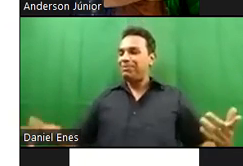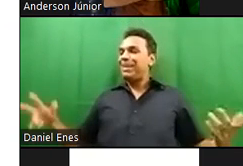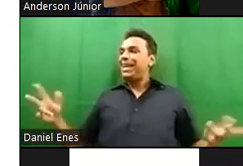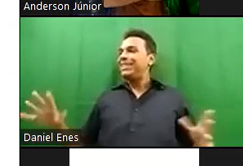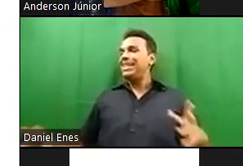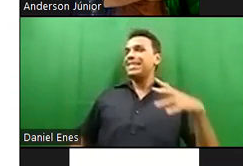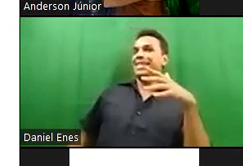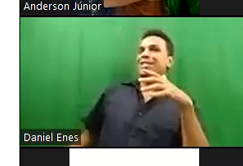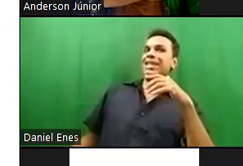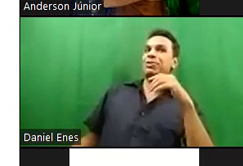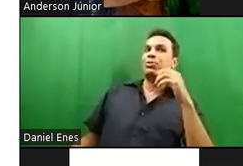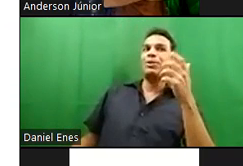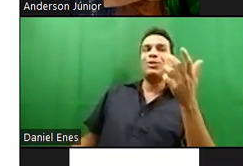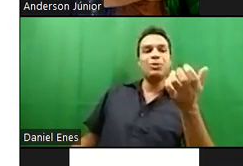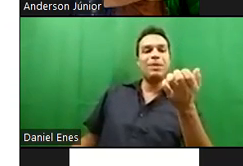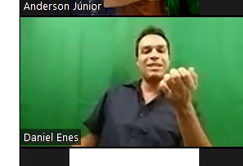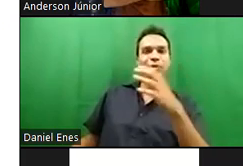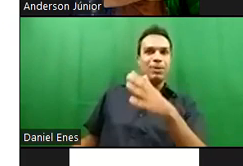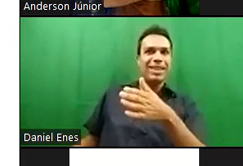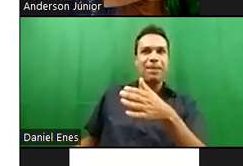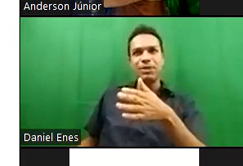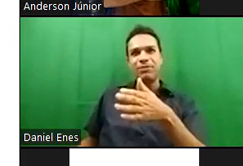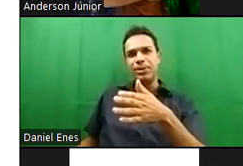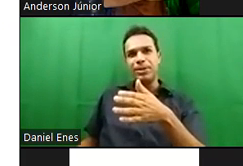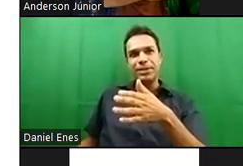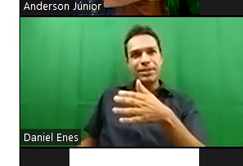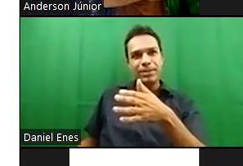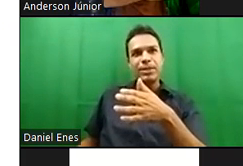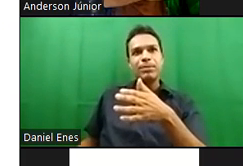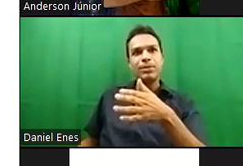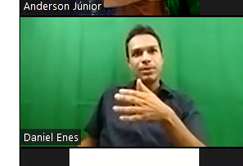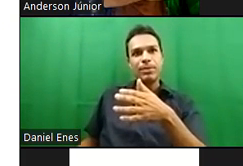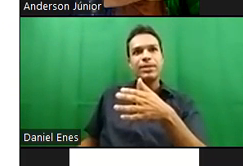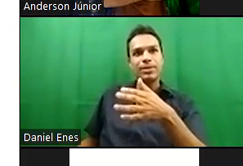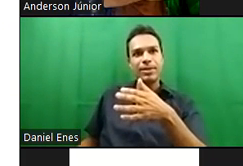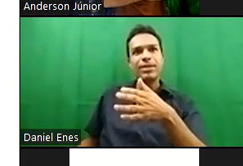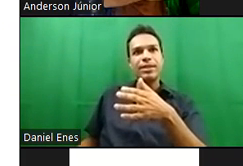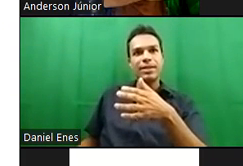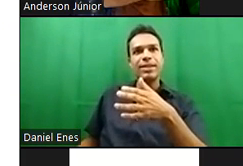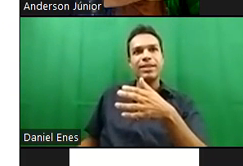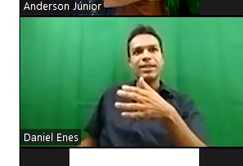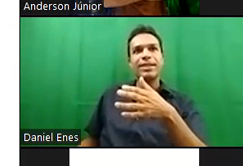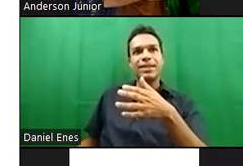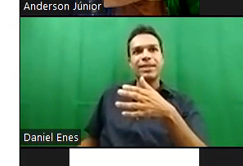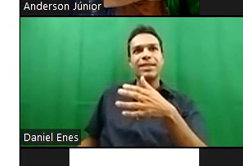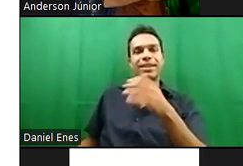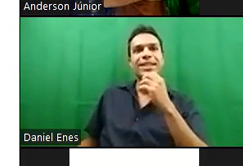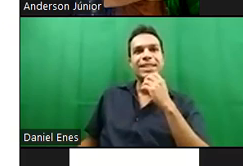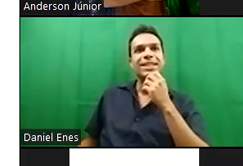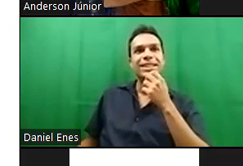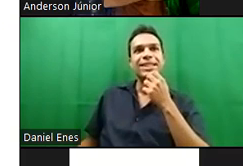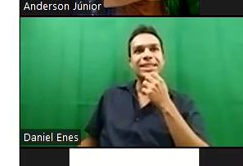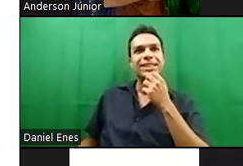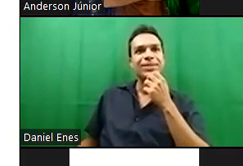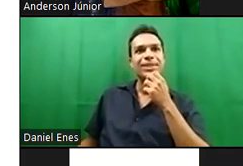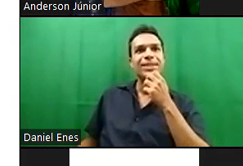Mas é interessante, ela surgiu no Brasil, foi um intérprete que falou? Mais ou menos, mas tem muito tempo que eu conversei